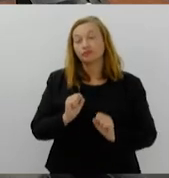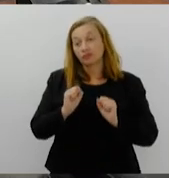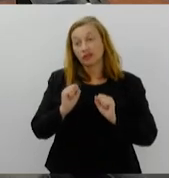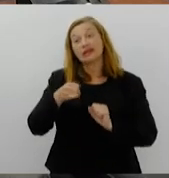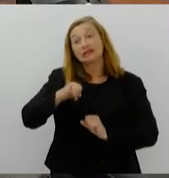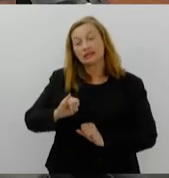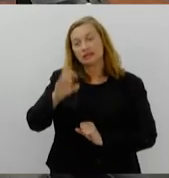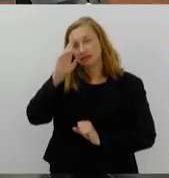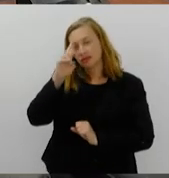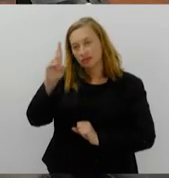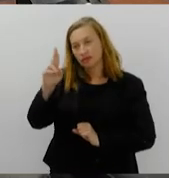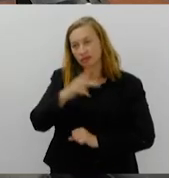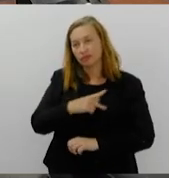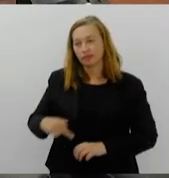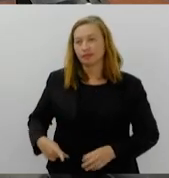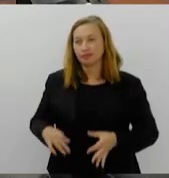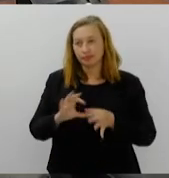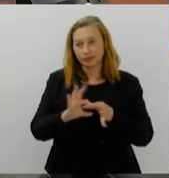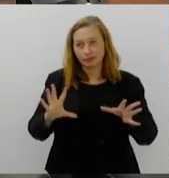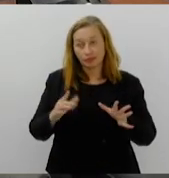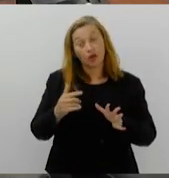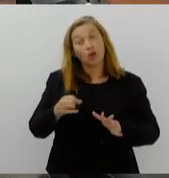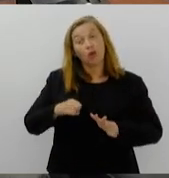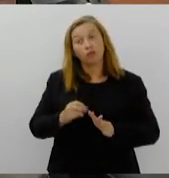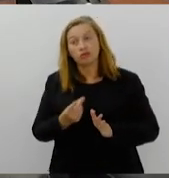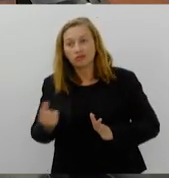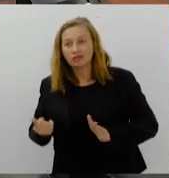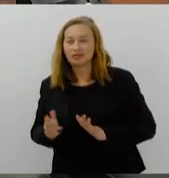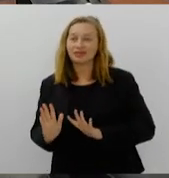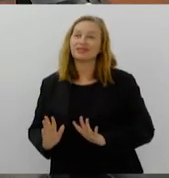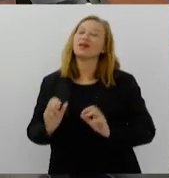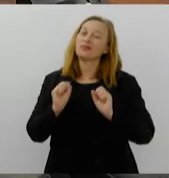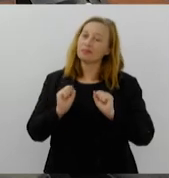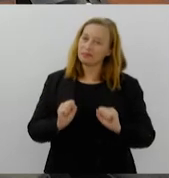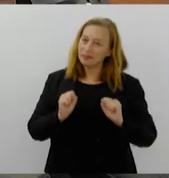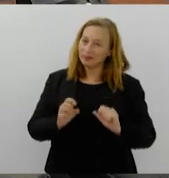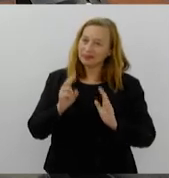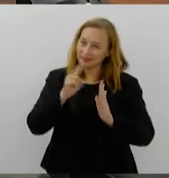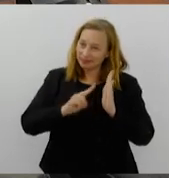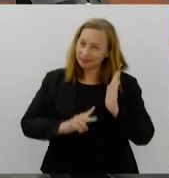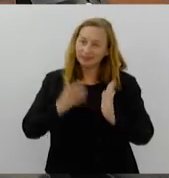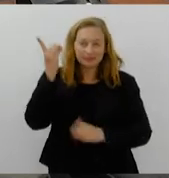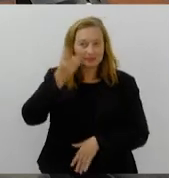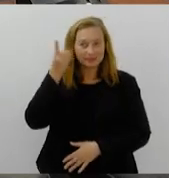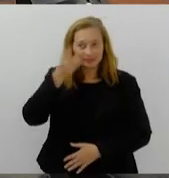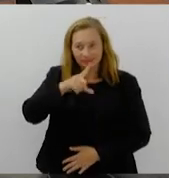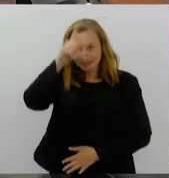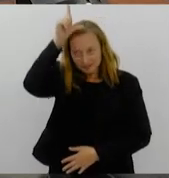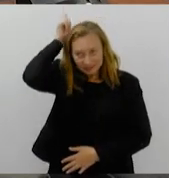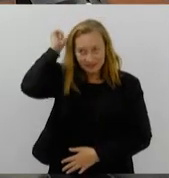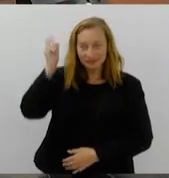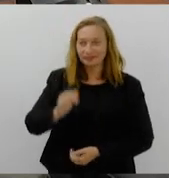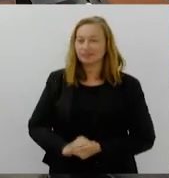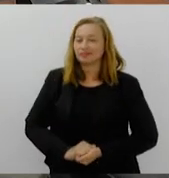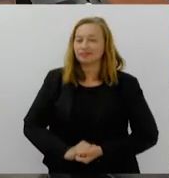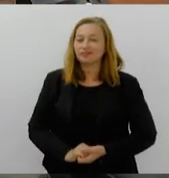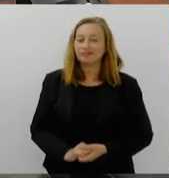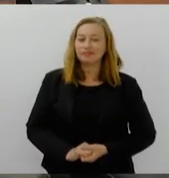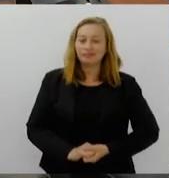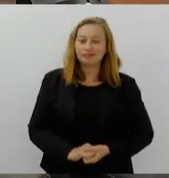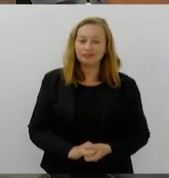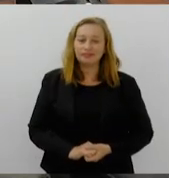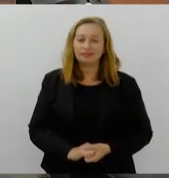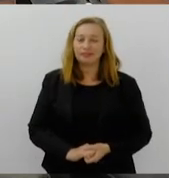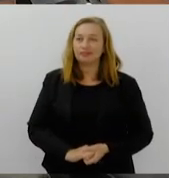Vossa Excelência assim o desejar. Senão... Pode ler o parecer, deputado Luiz Paulo, porque o parecer não é de Vossa Excelência. Eu, pô, afinal